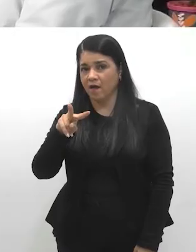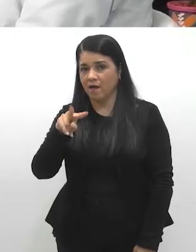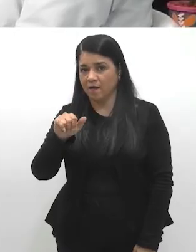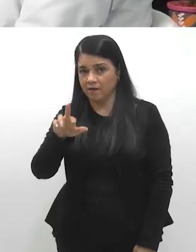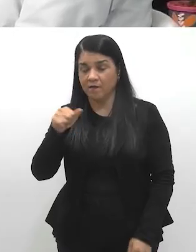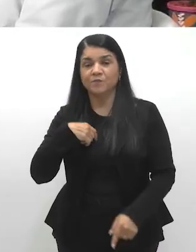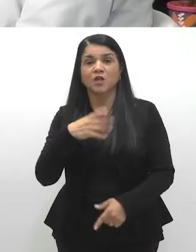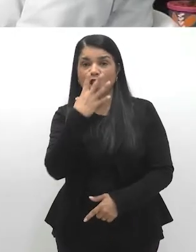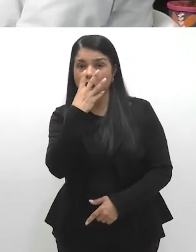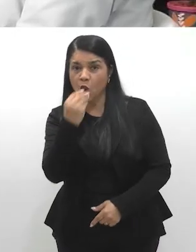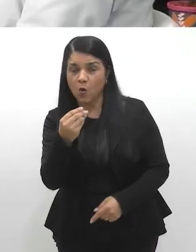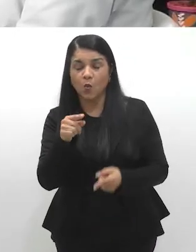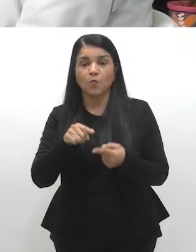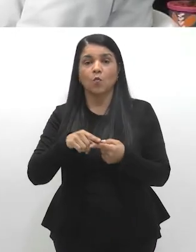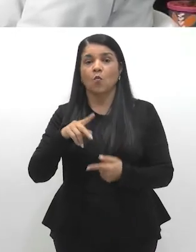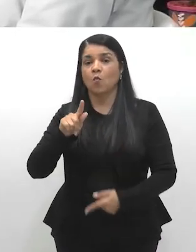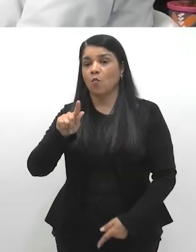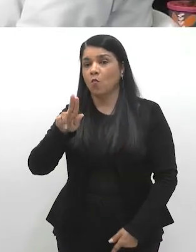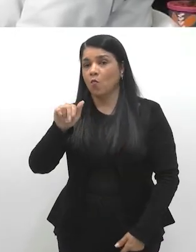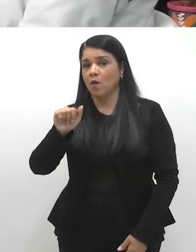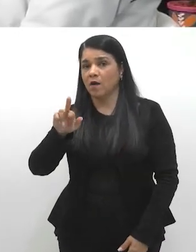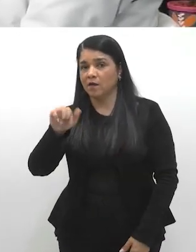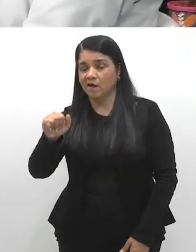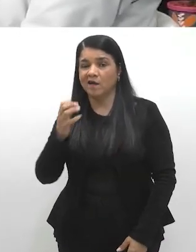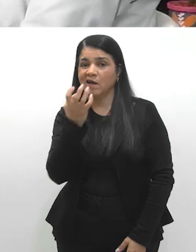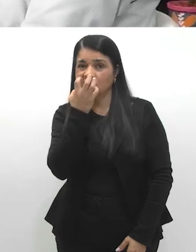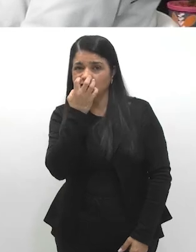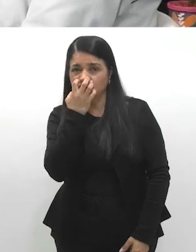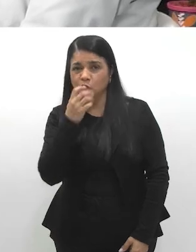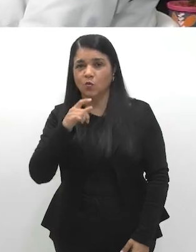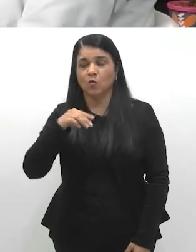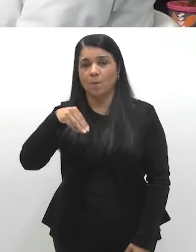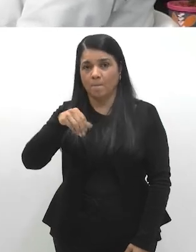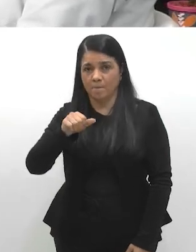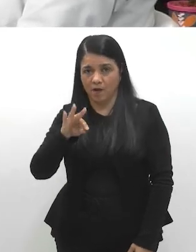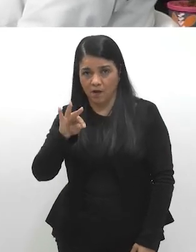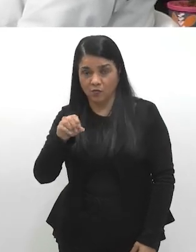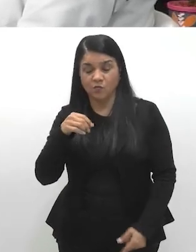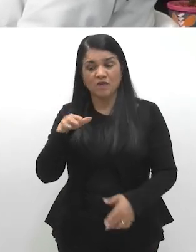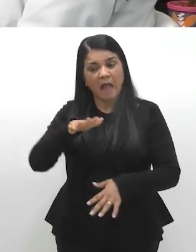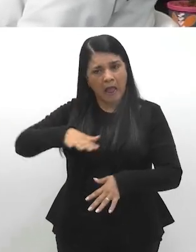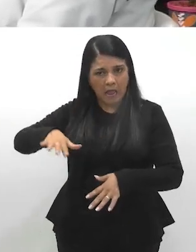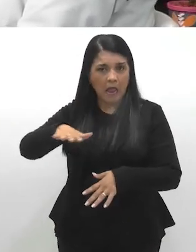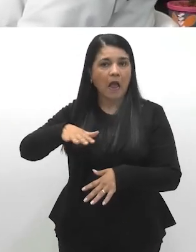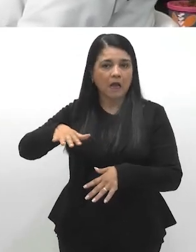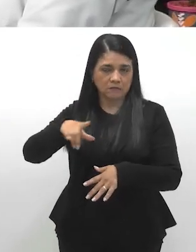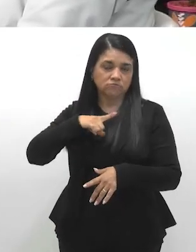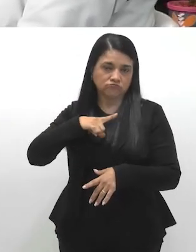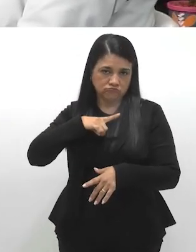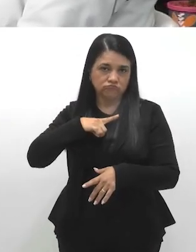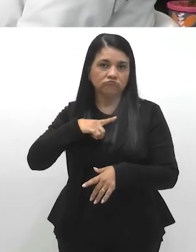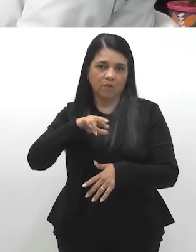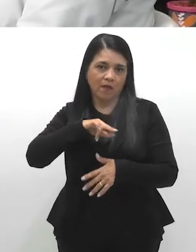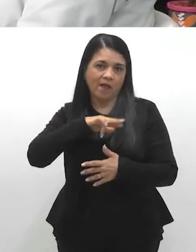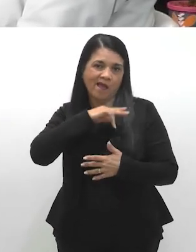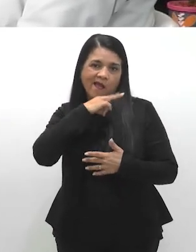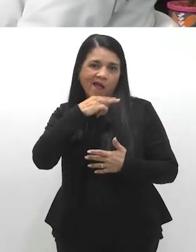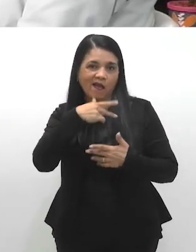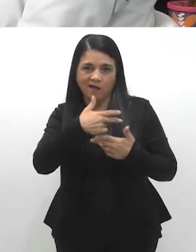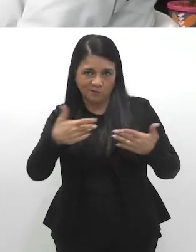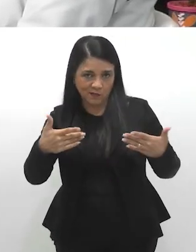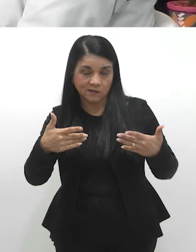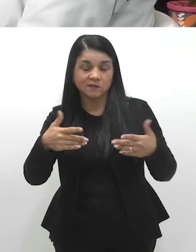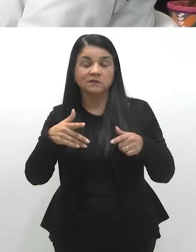isso, lobo-guará, cachorro do mato, um monte de espécies. Exatamente, que eles circulam dentro daquela região, eles